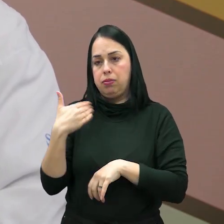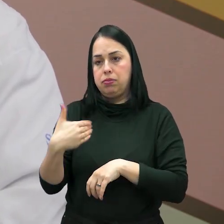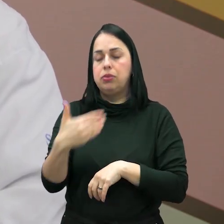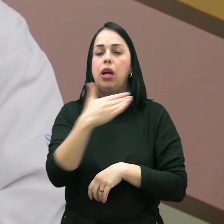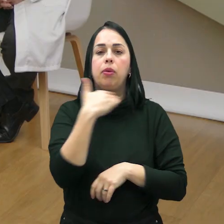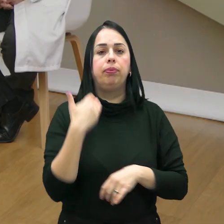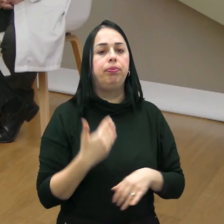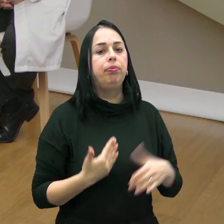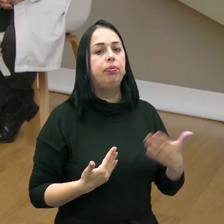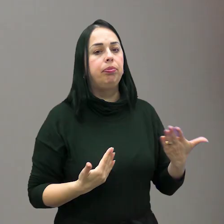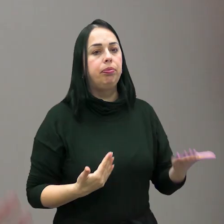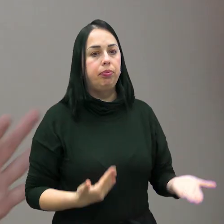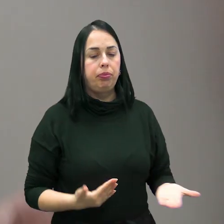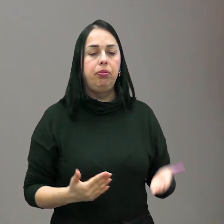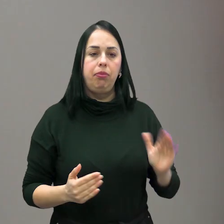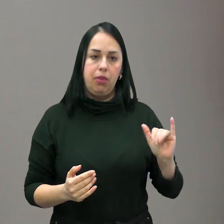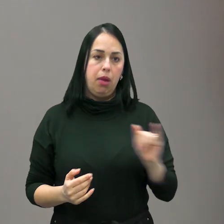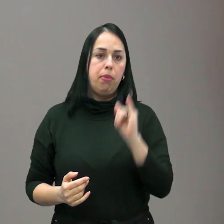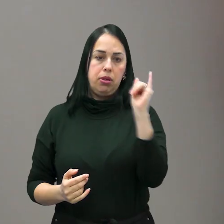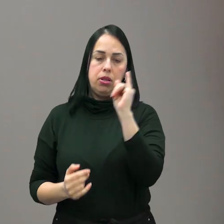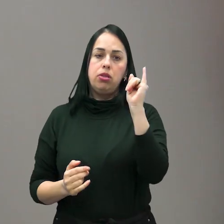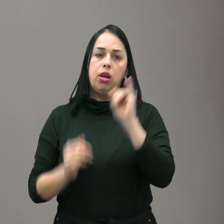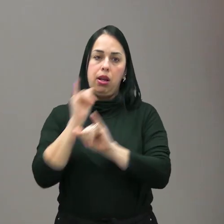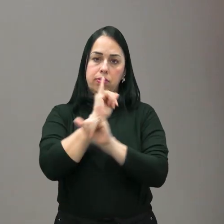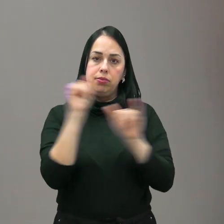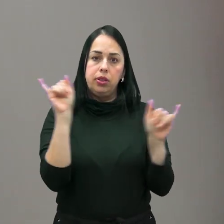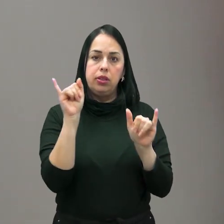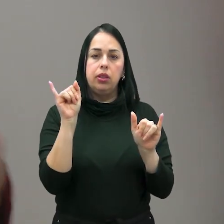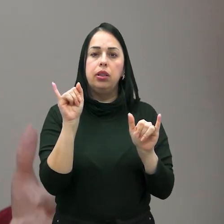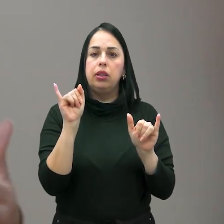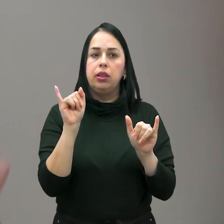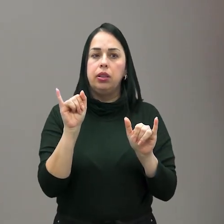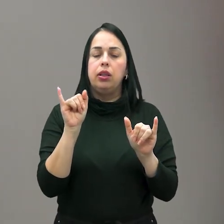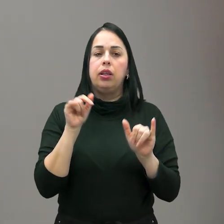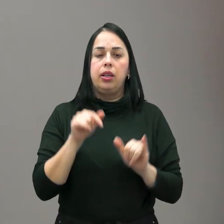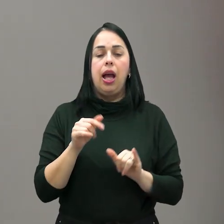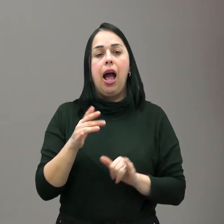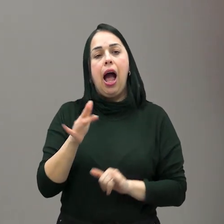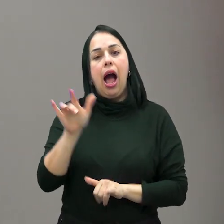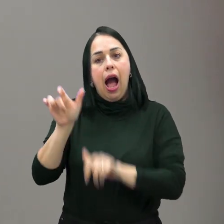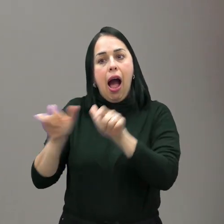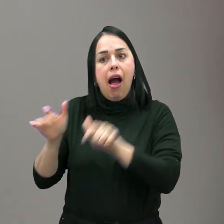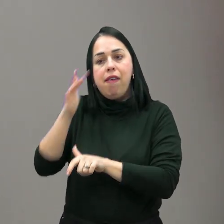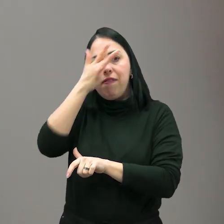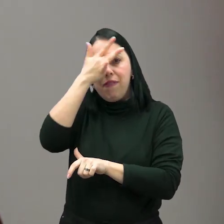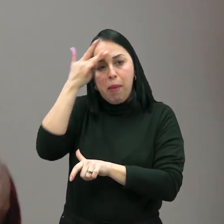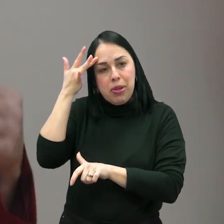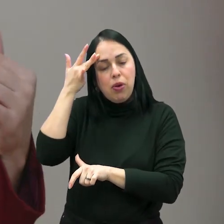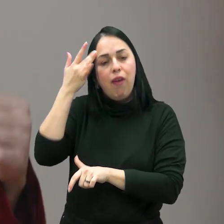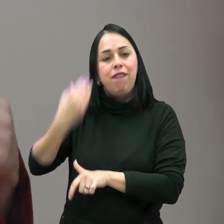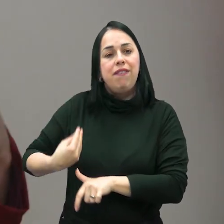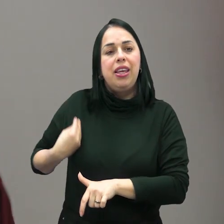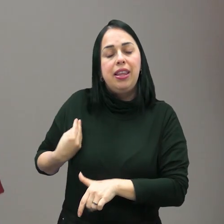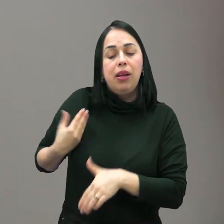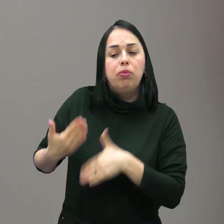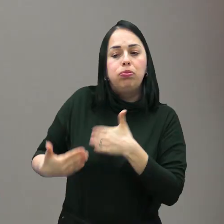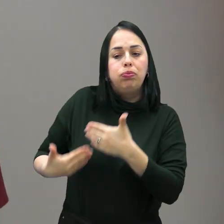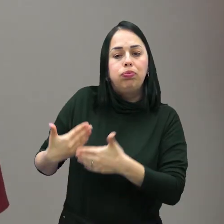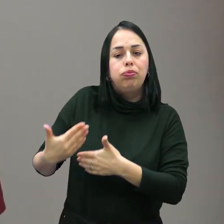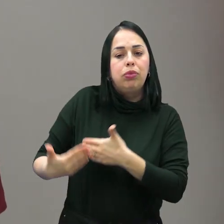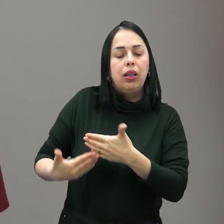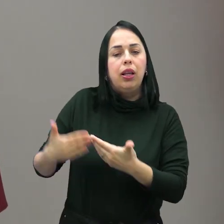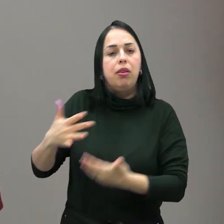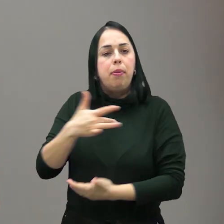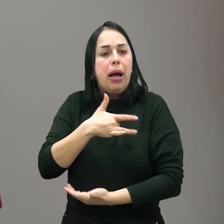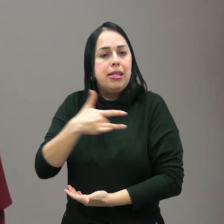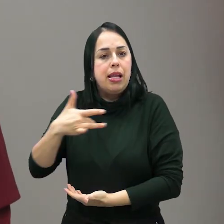ao óbito. Então, é importante a gente reforçar aqui, né, os hábitos de vida da pessoa, né, se a pessoa tem uma